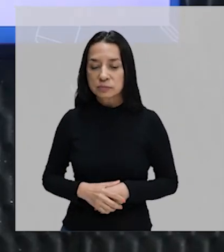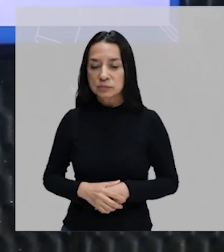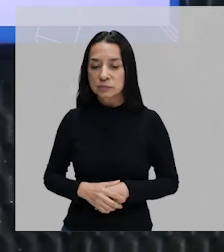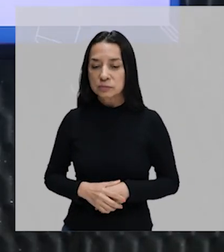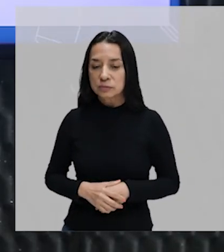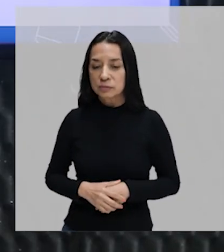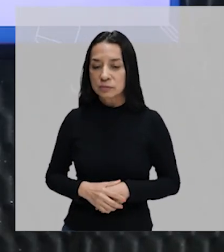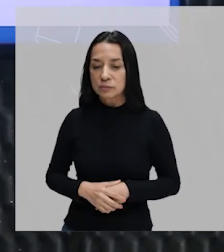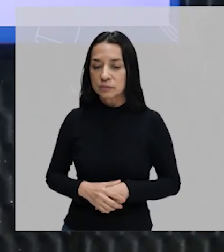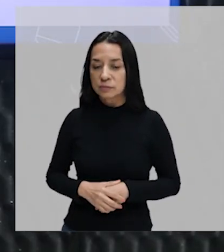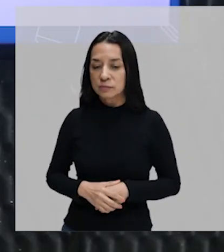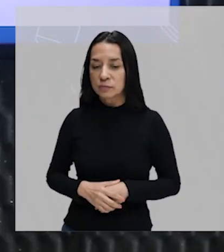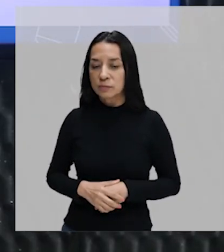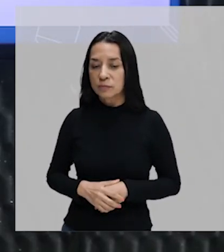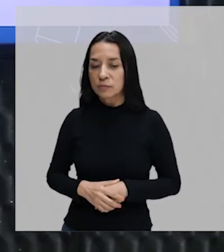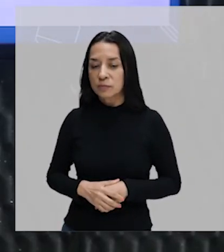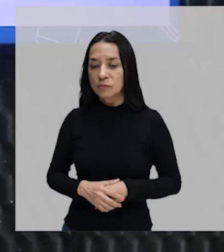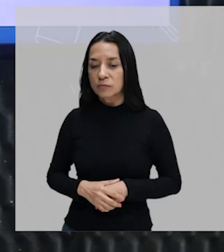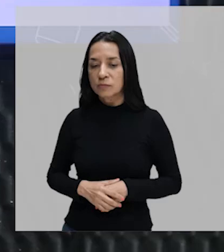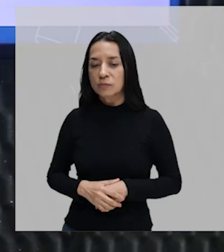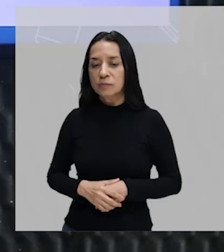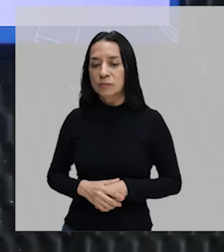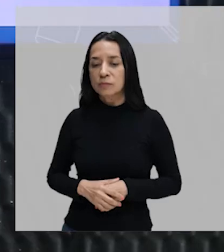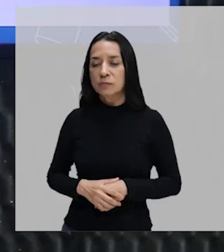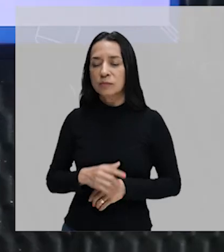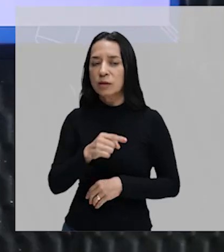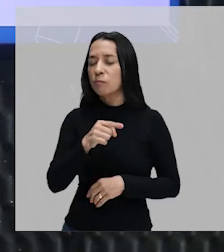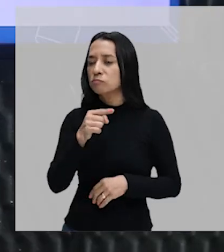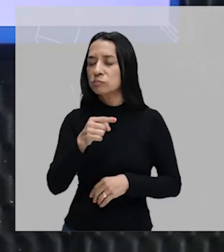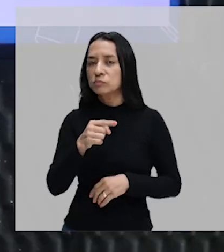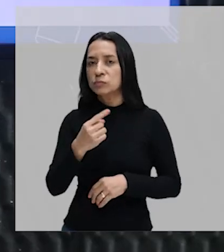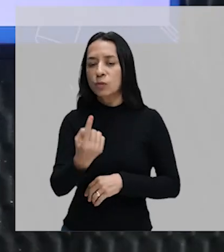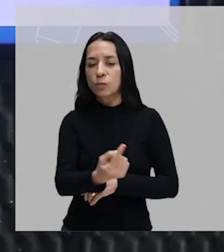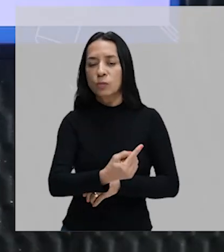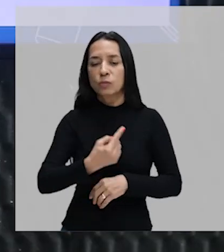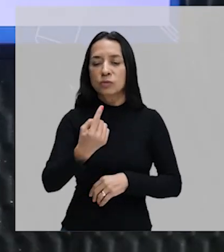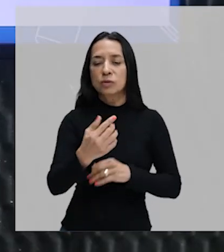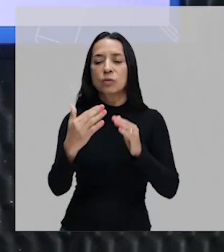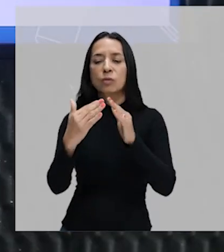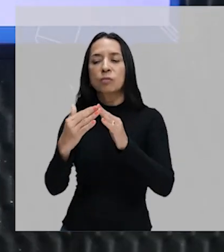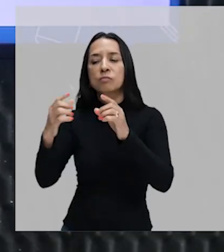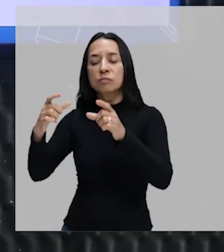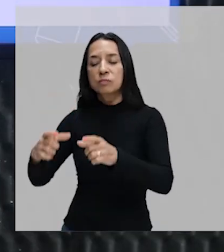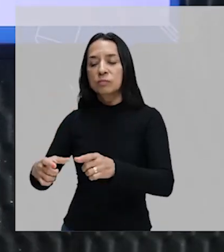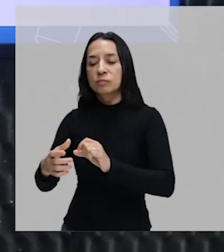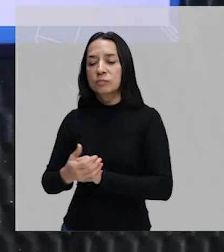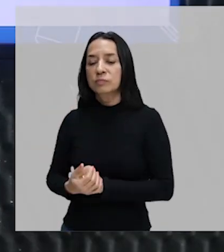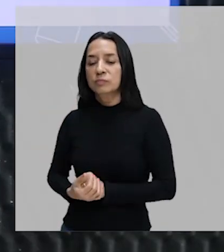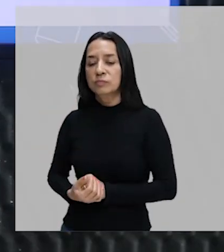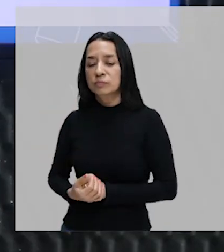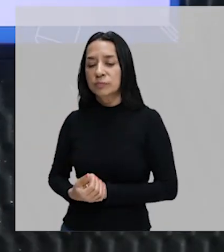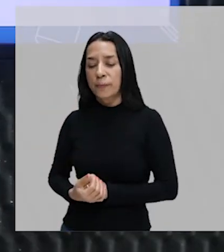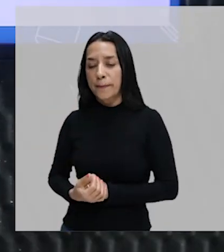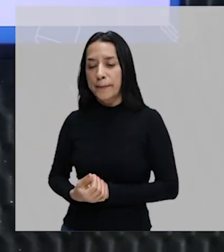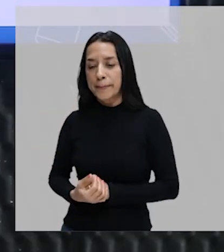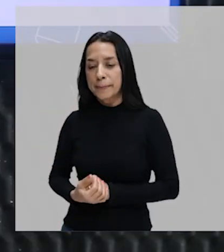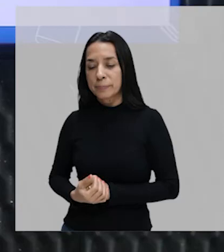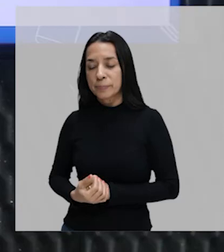são ustedes? De onde são vocês? Nosotras somos de Brasil.